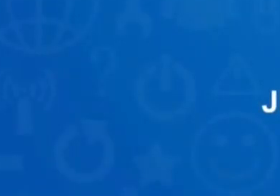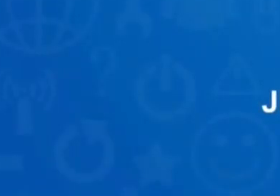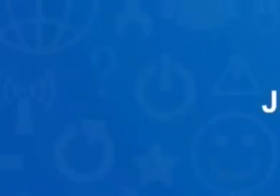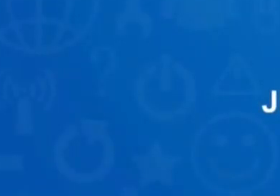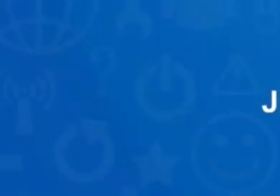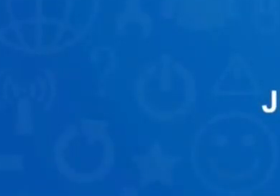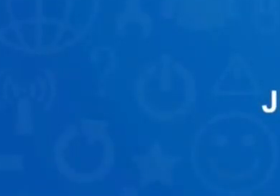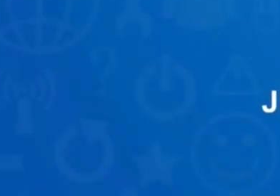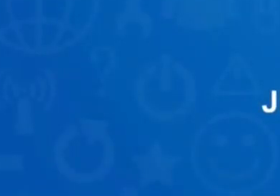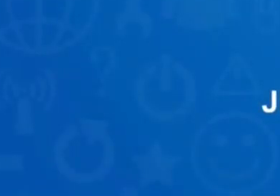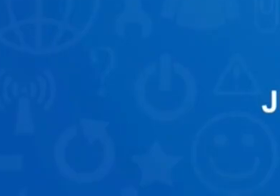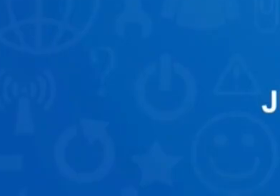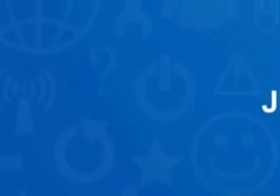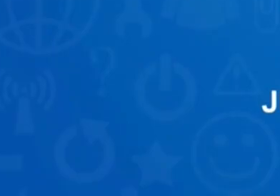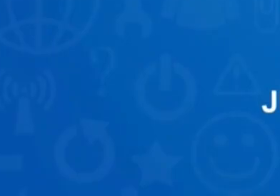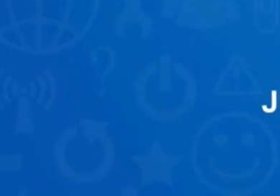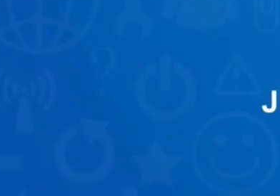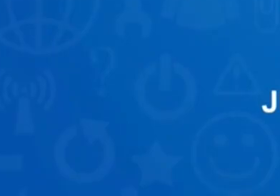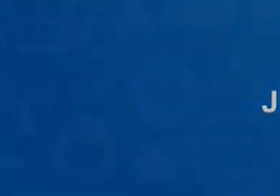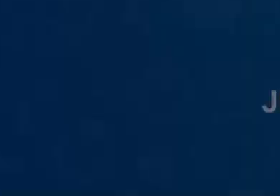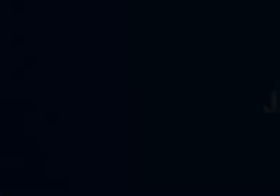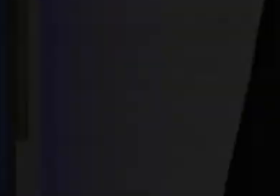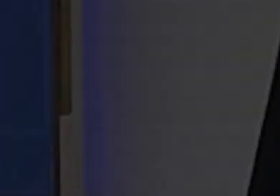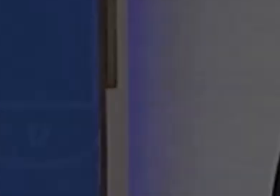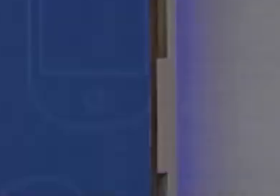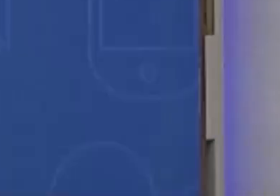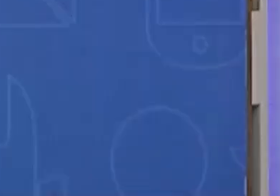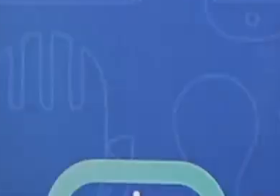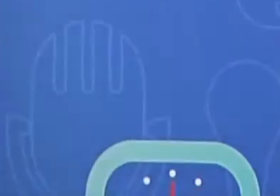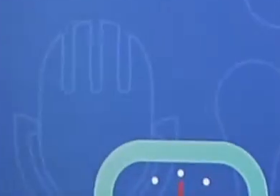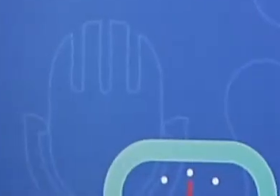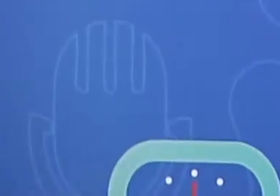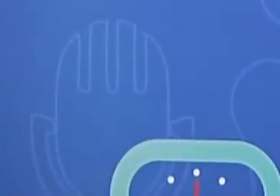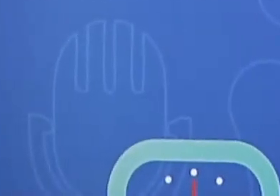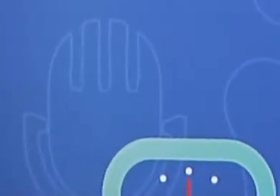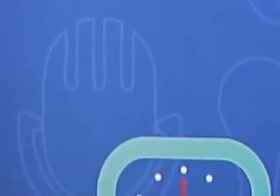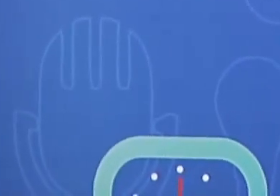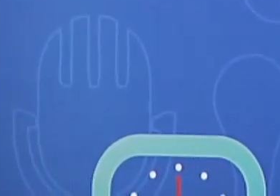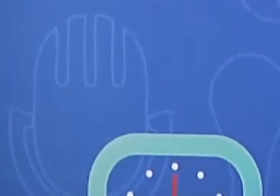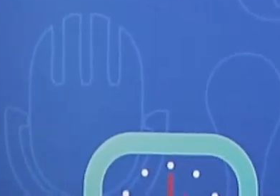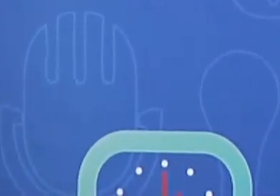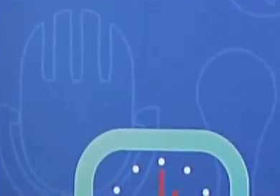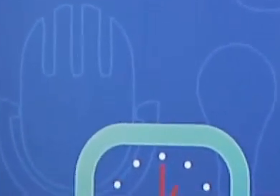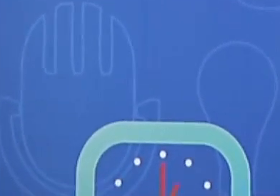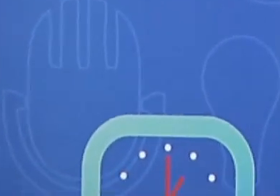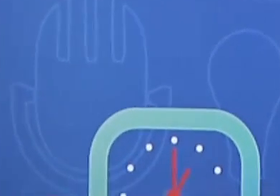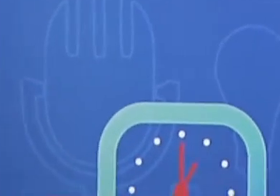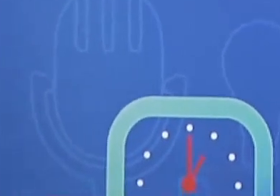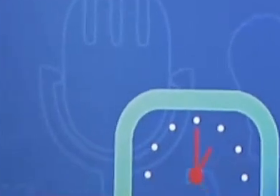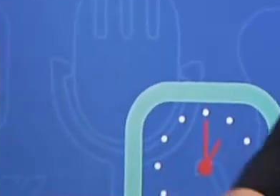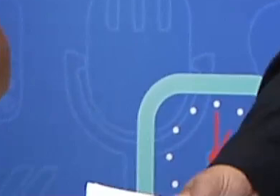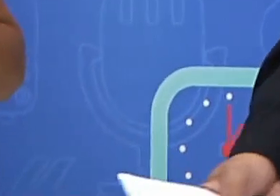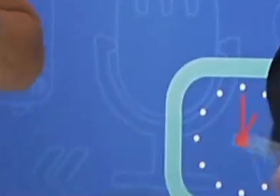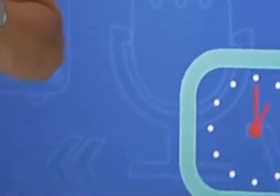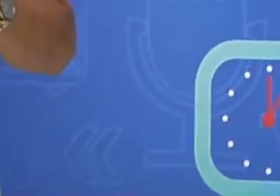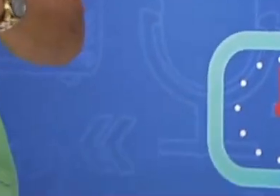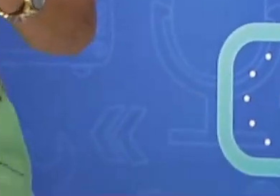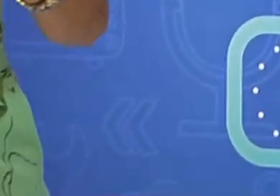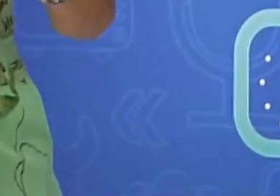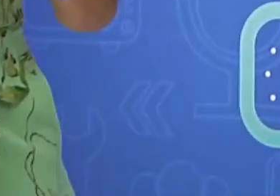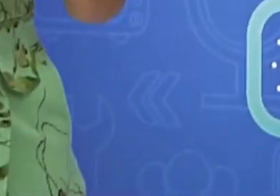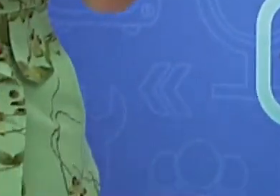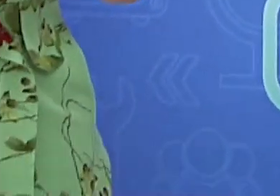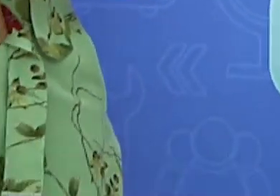sol raiar, o sanfoneiro padece. Muito bem, tá aí, ó. Voltamos aí pra relembrar, né?